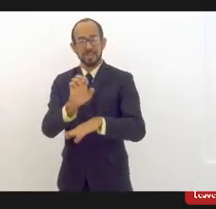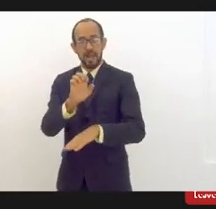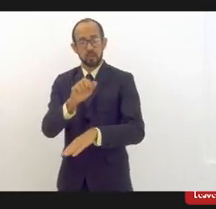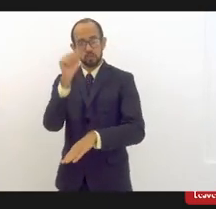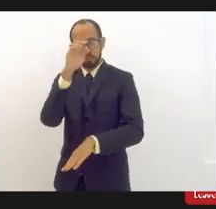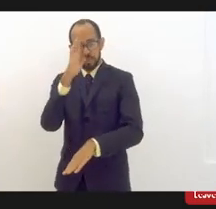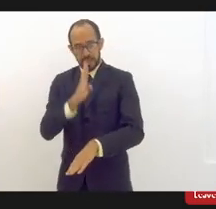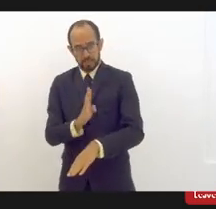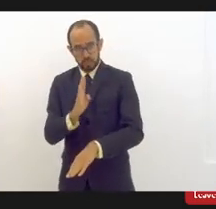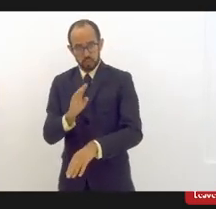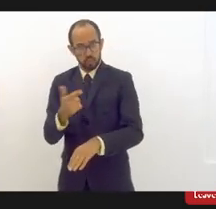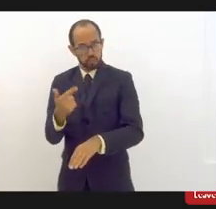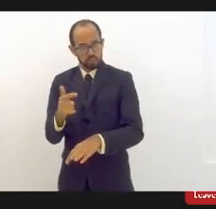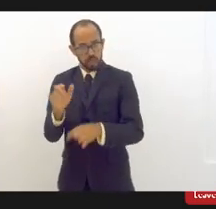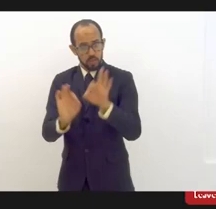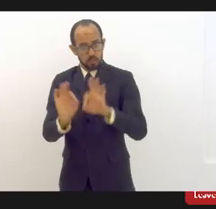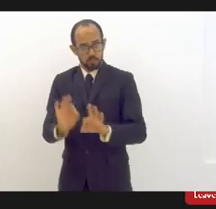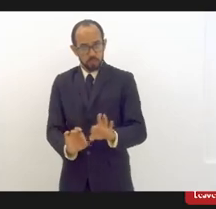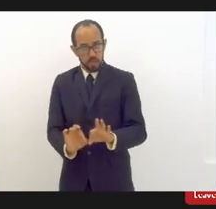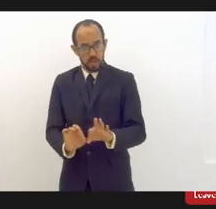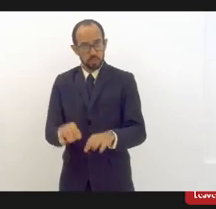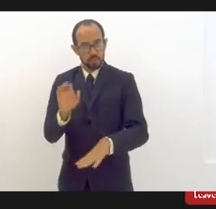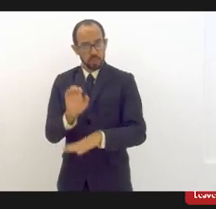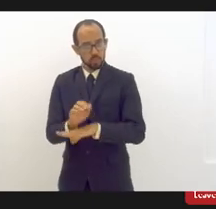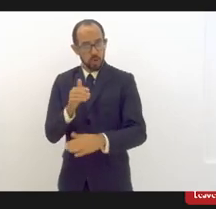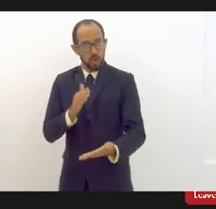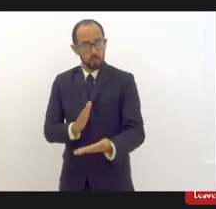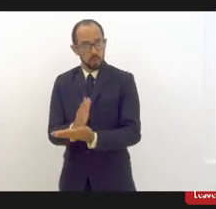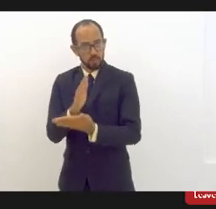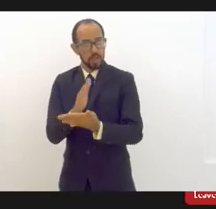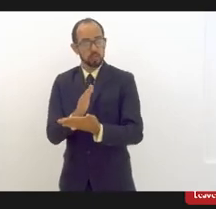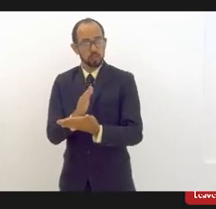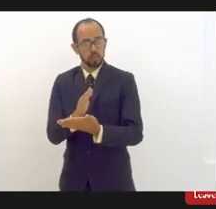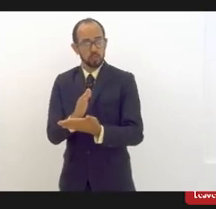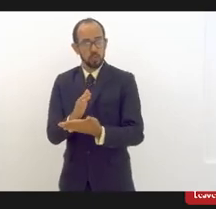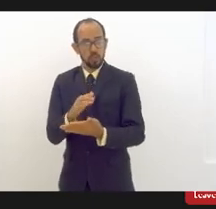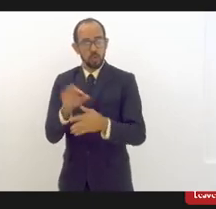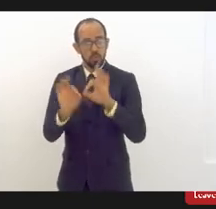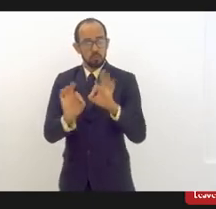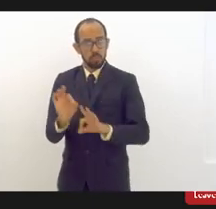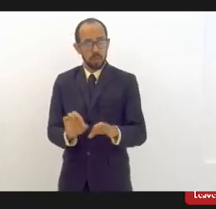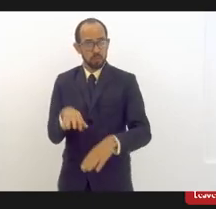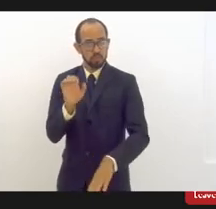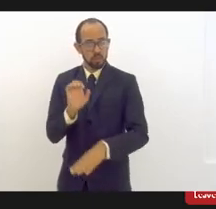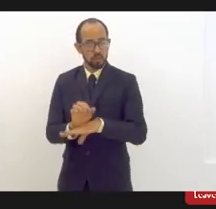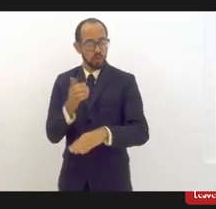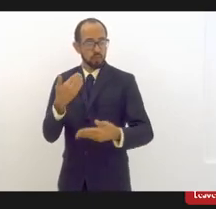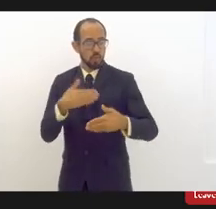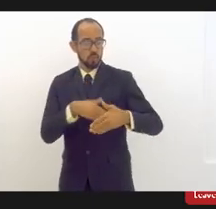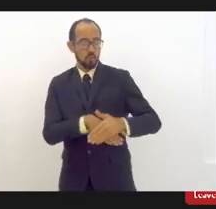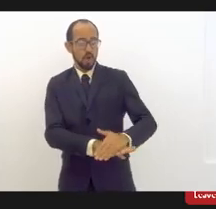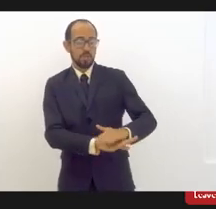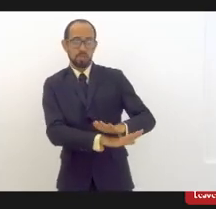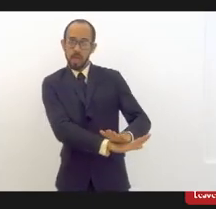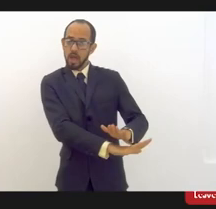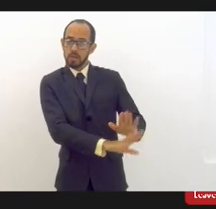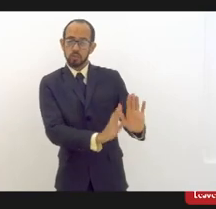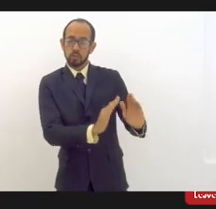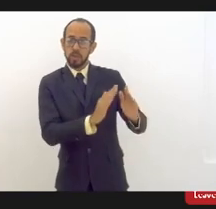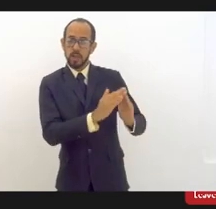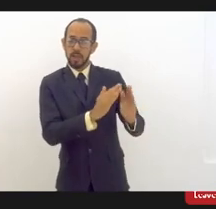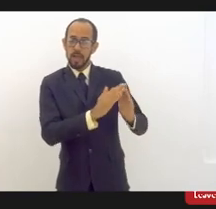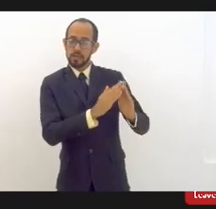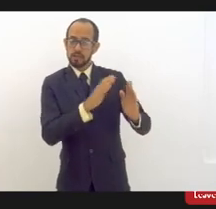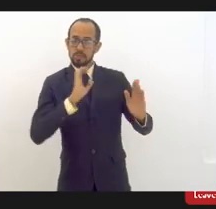que não temos um plano estadual aprovado. O plano estadual ficou guardado na Casa